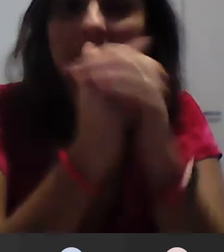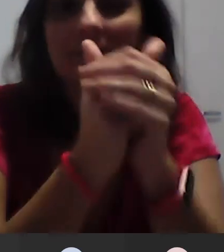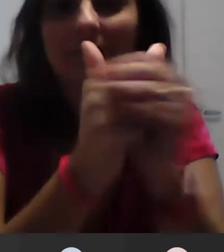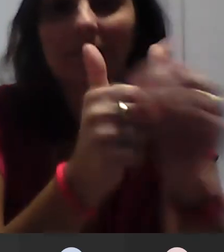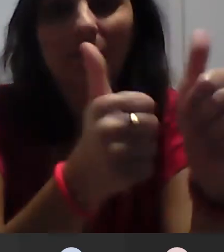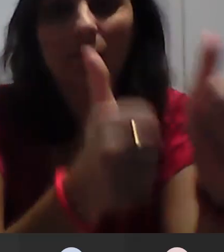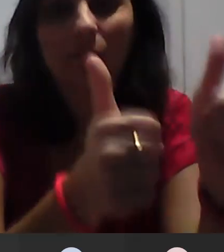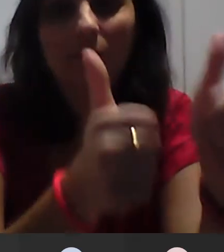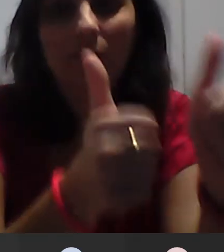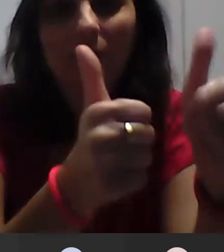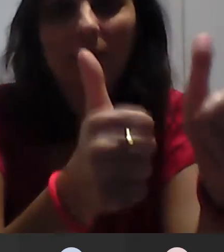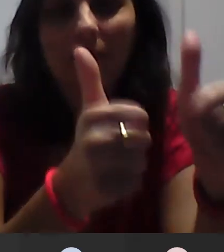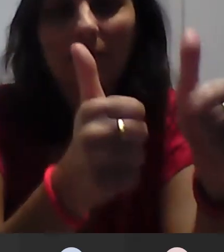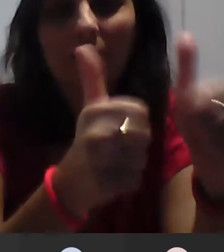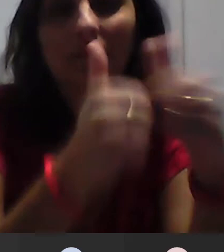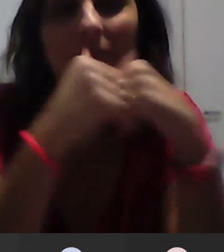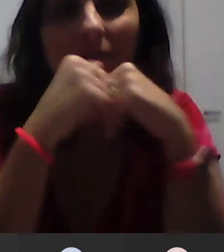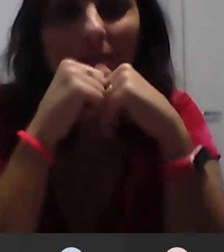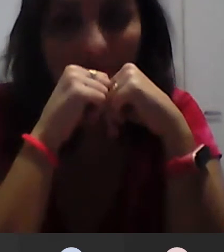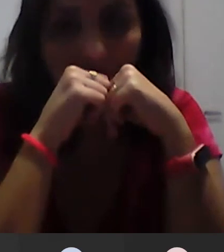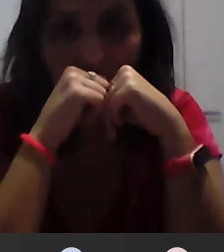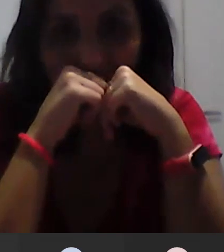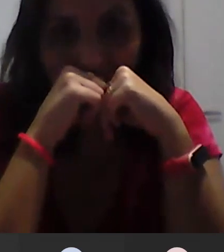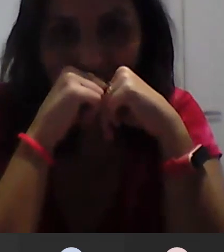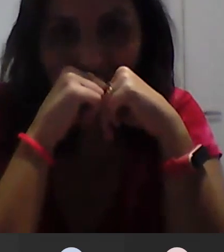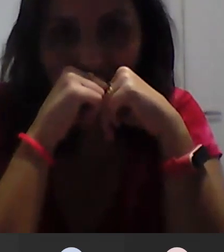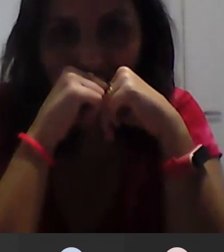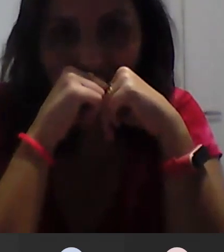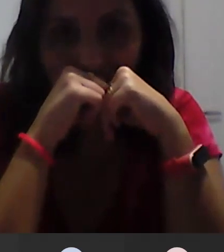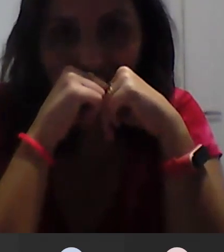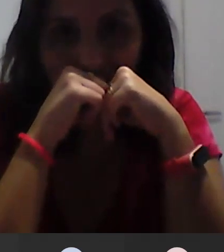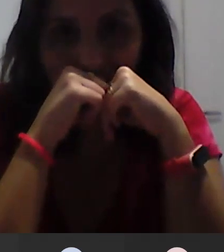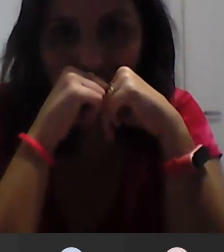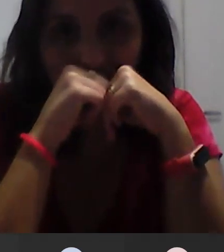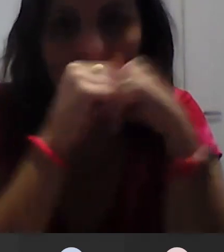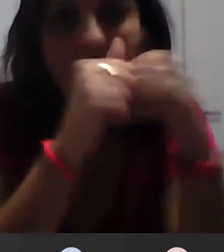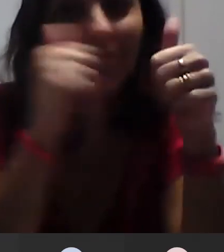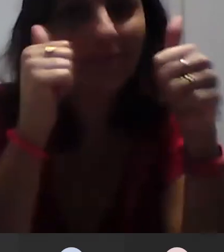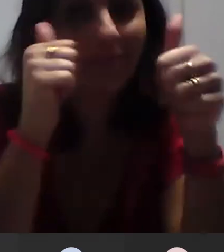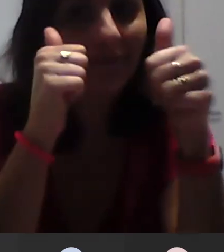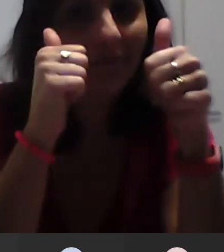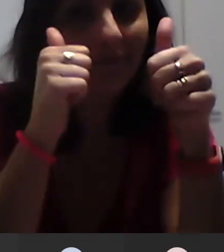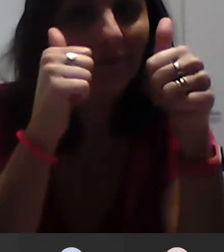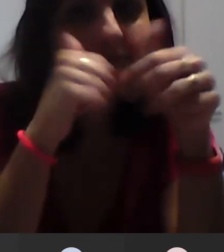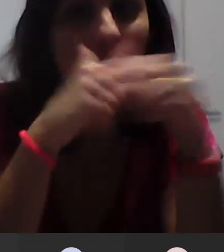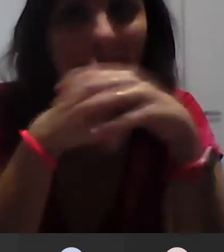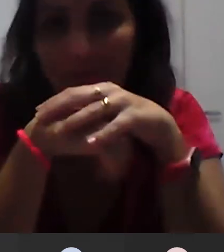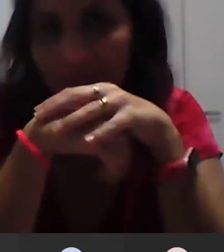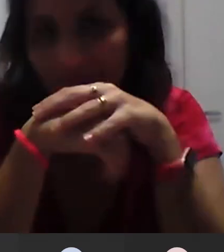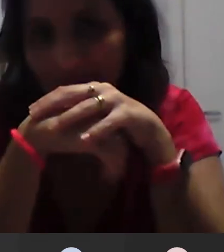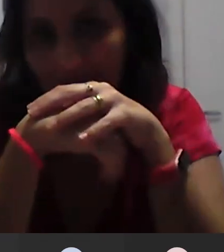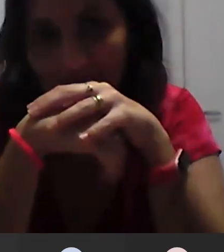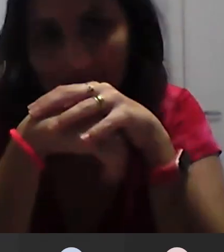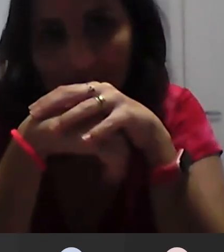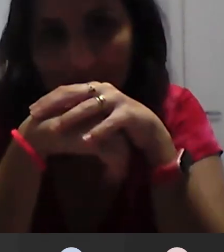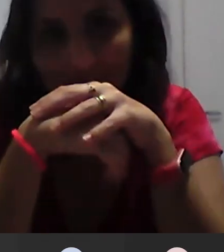precisa comemorar. A gente precisa comemorar o dia do nutricionista, a gente tem que comemorar o